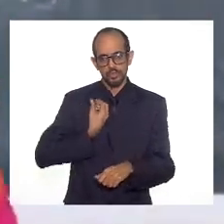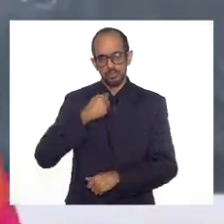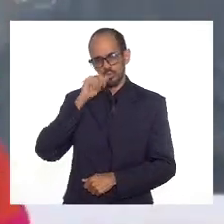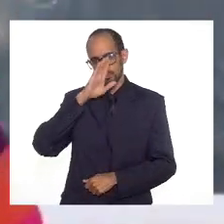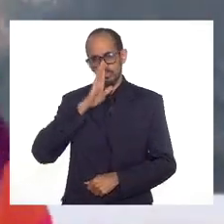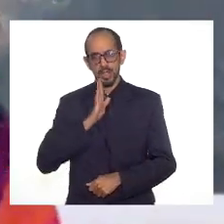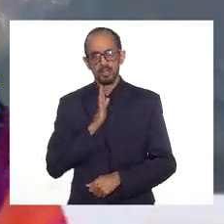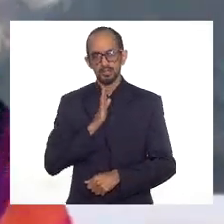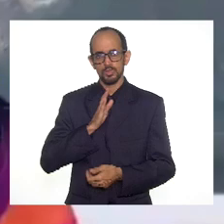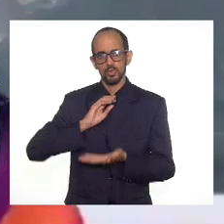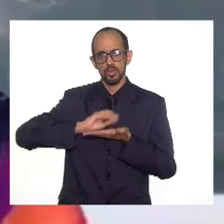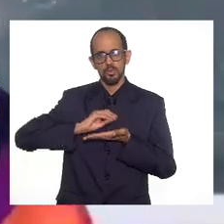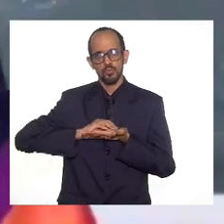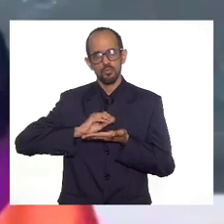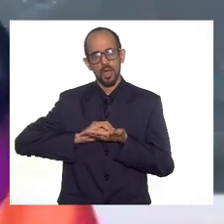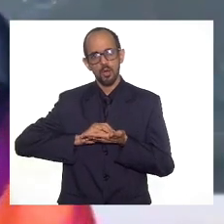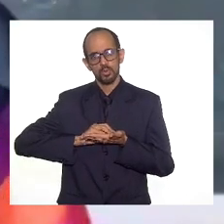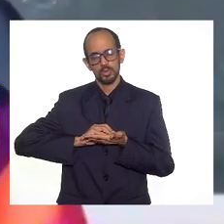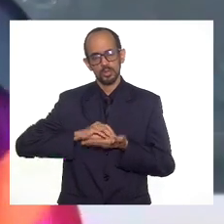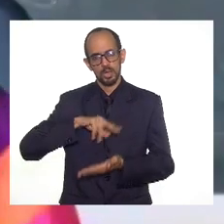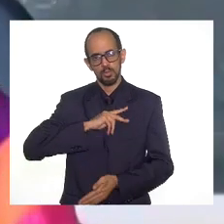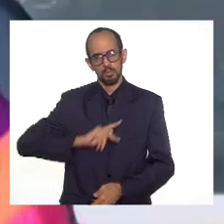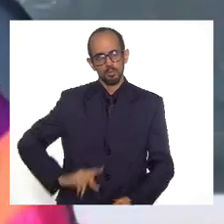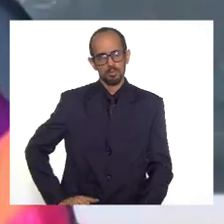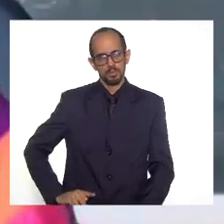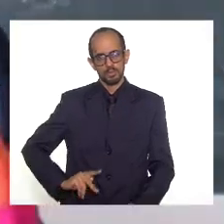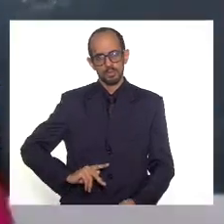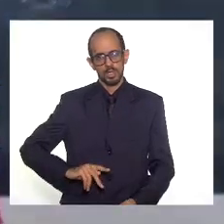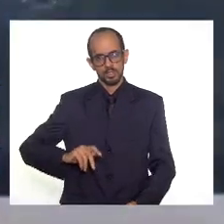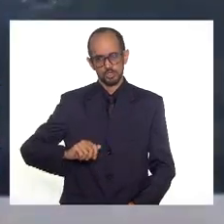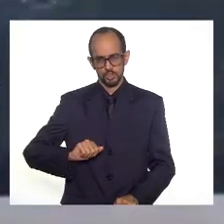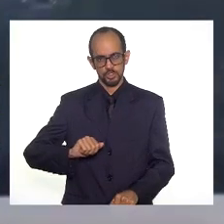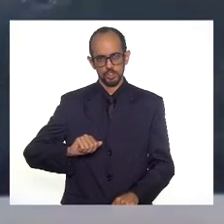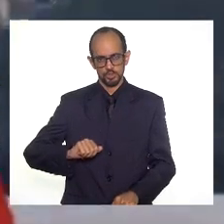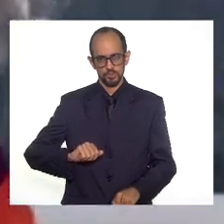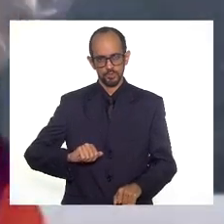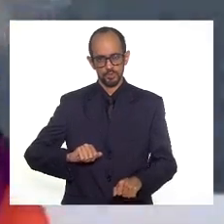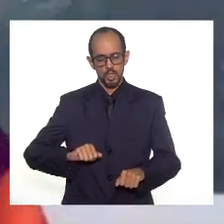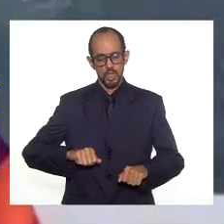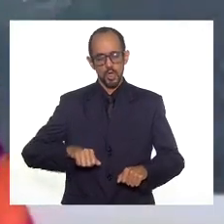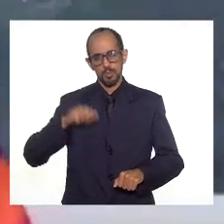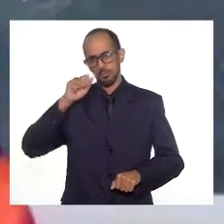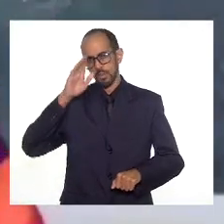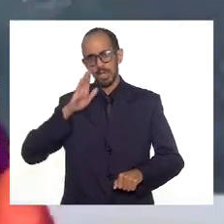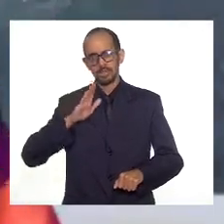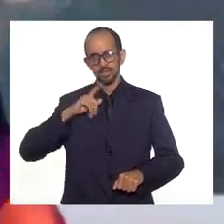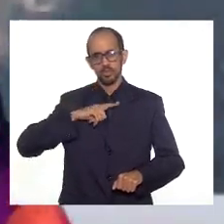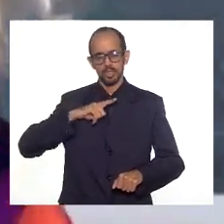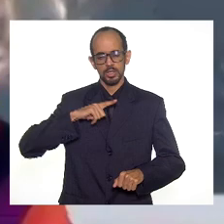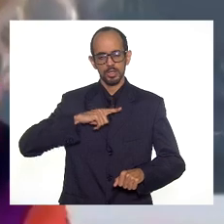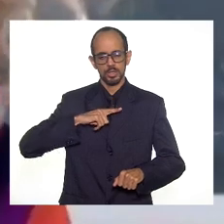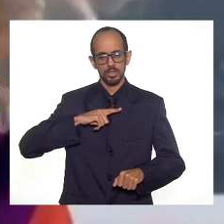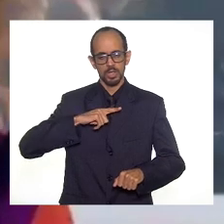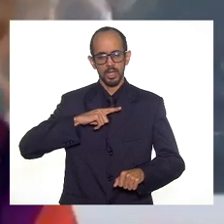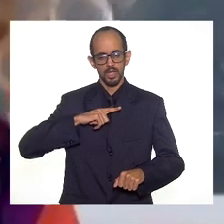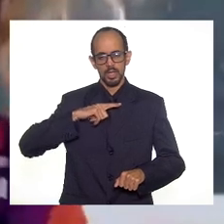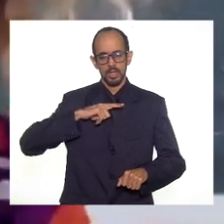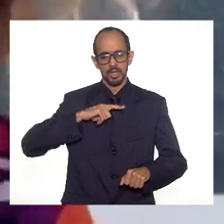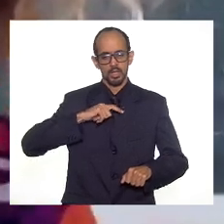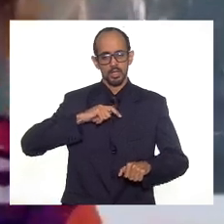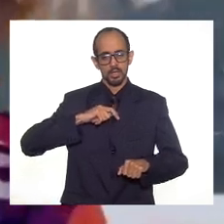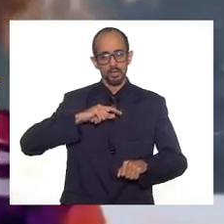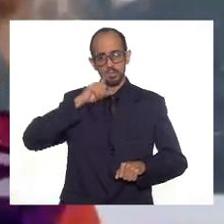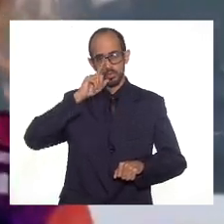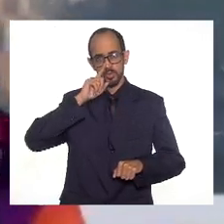um desgoverno federal. Um Brasil onde está ameaçado, inclusive, o pacto federativo. Ouvi